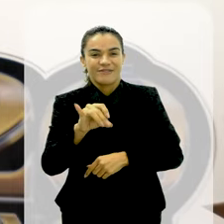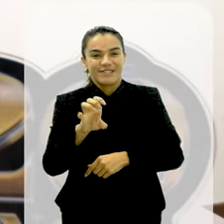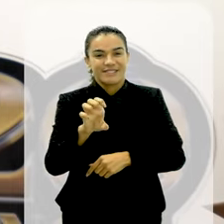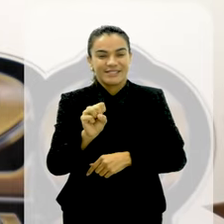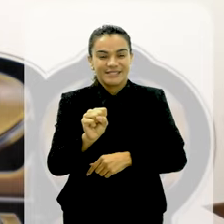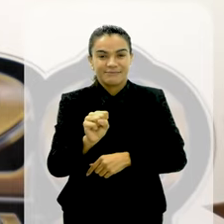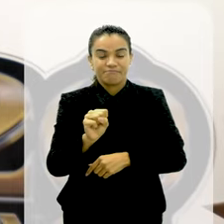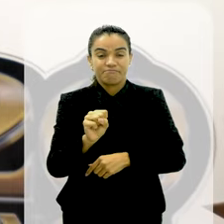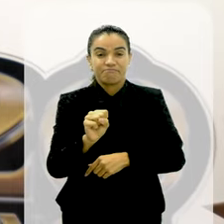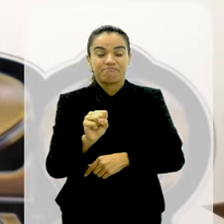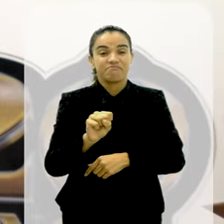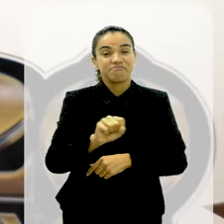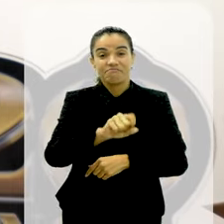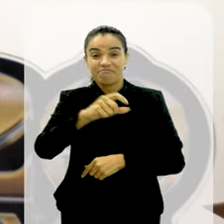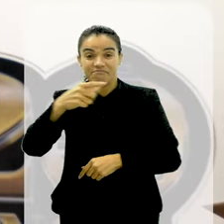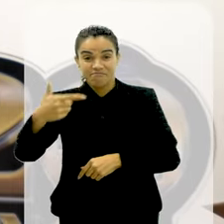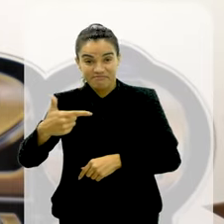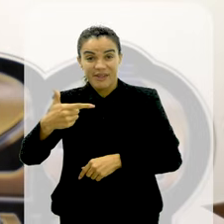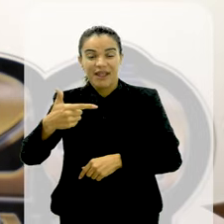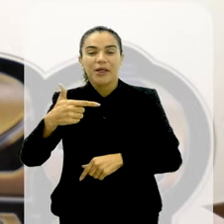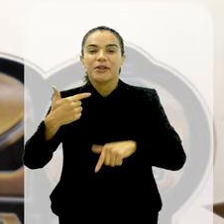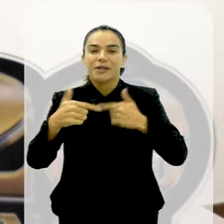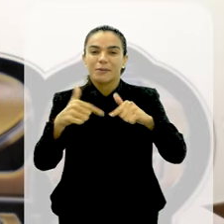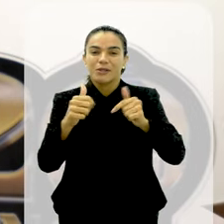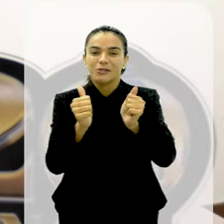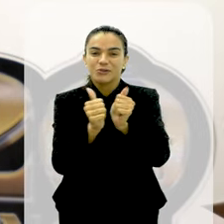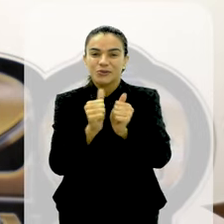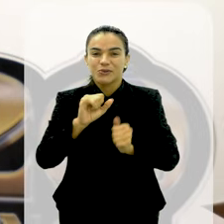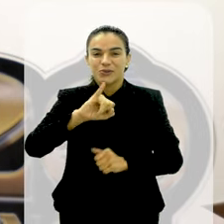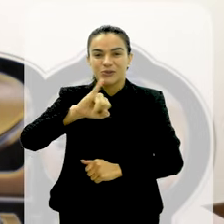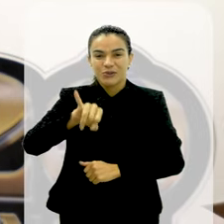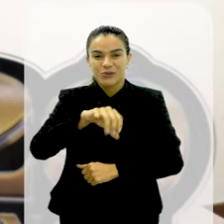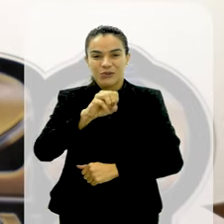Lopes. E depois eu fui trabalhar com o Joãozinho 30.